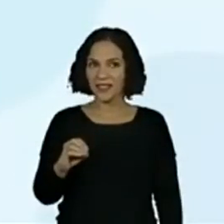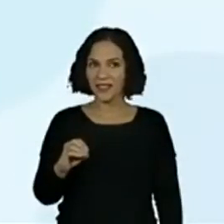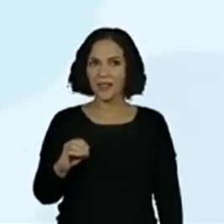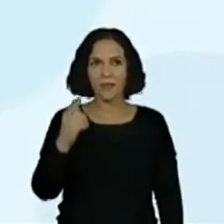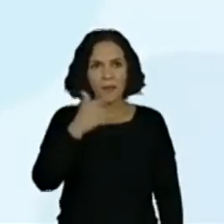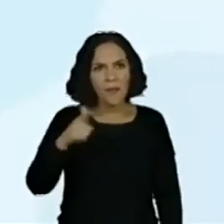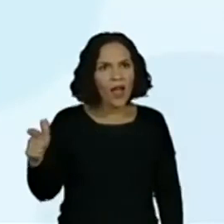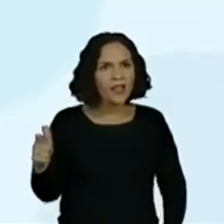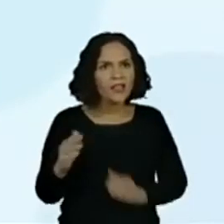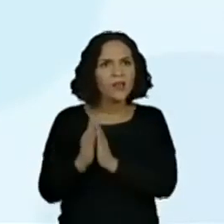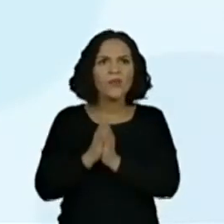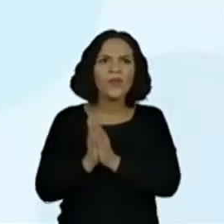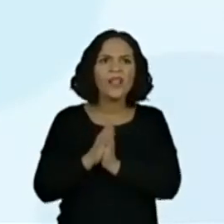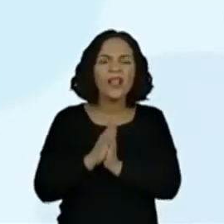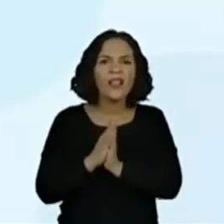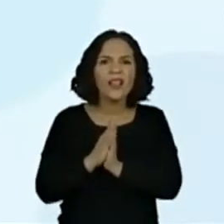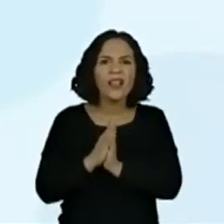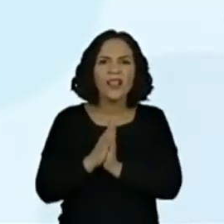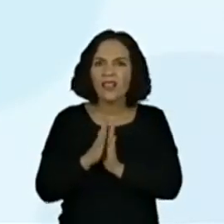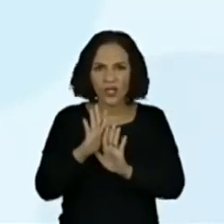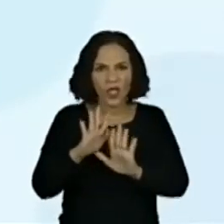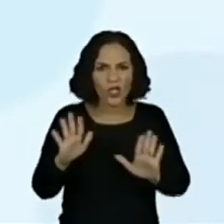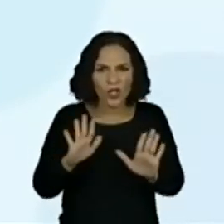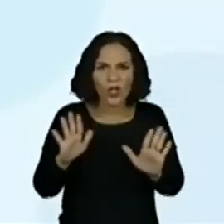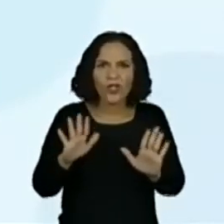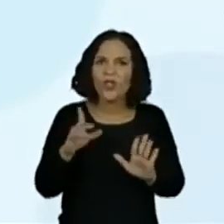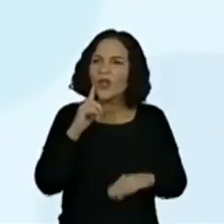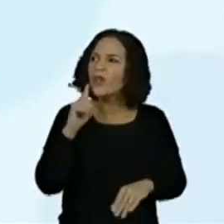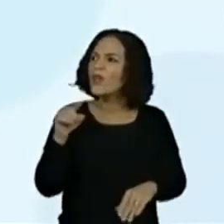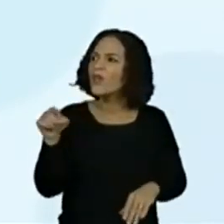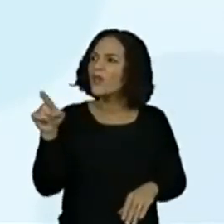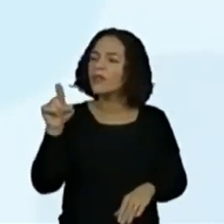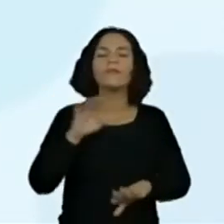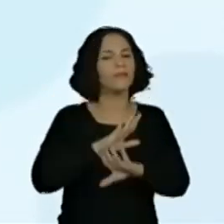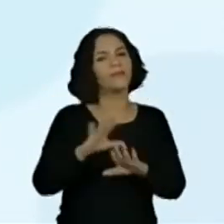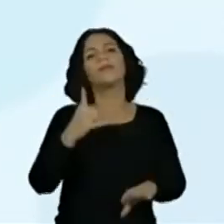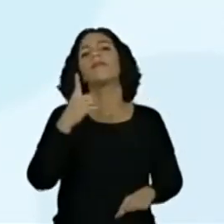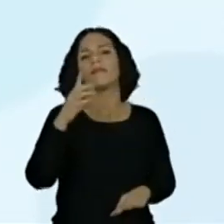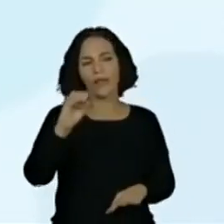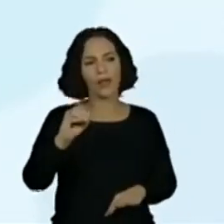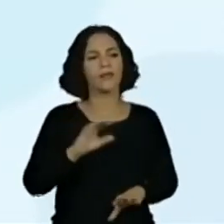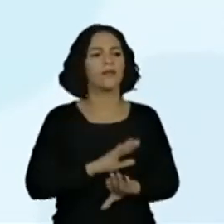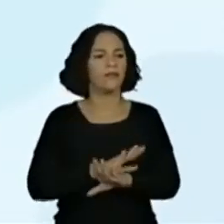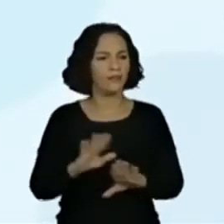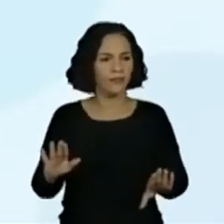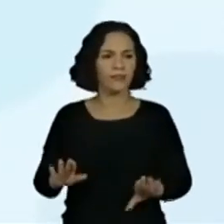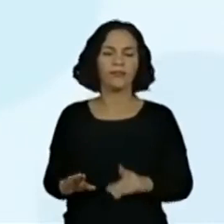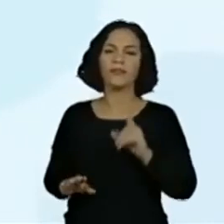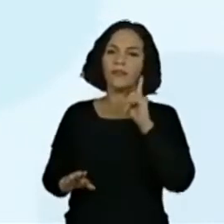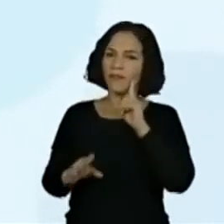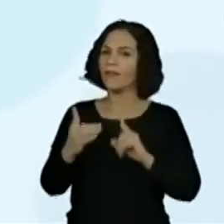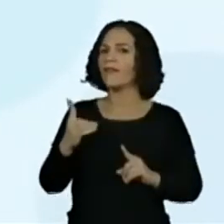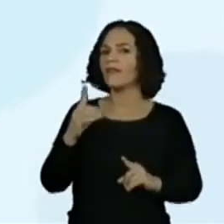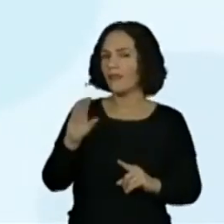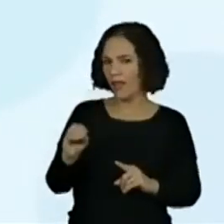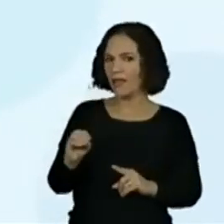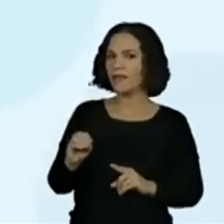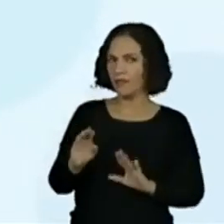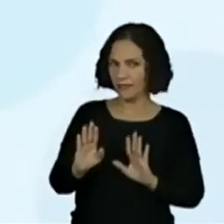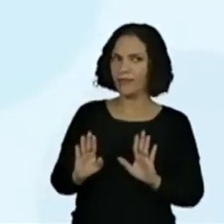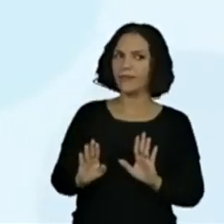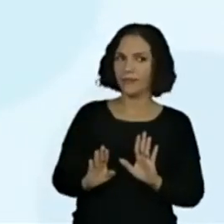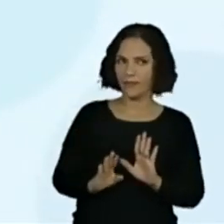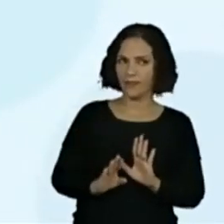por aí, professora Kelly? Tem 10 bonecas, eu contei. Ah, não. Tá todas marcadas. Então, vou colocar aqui que na coleção da Lara